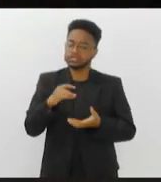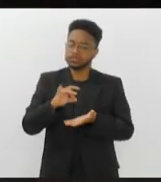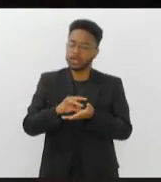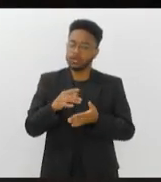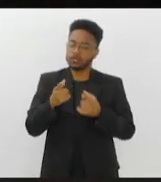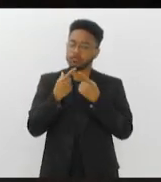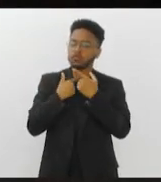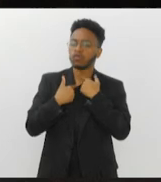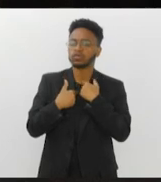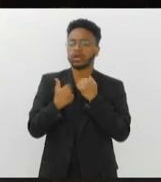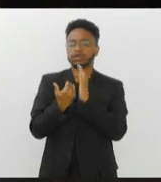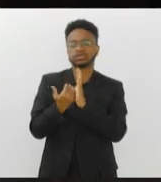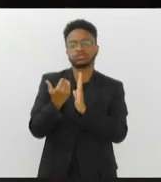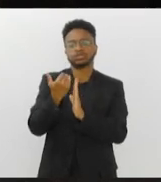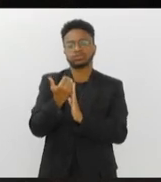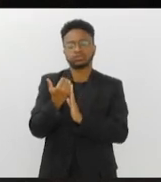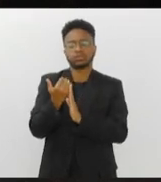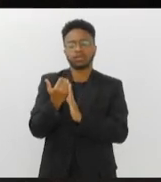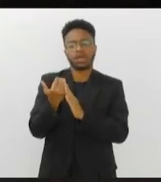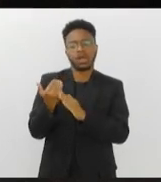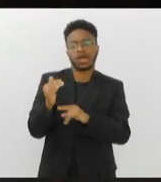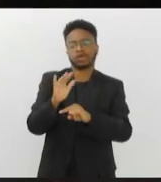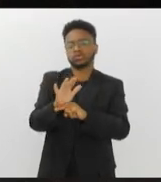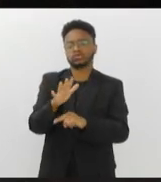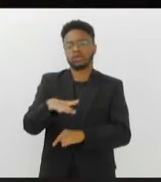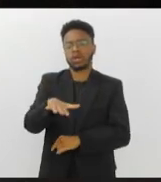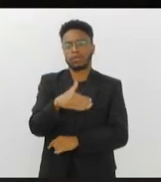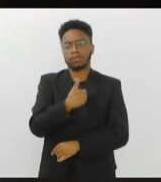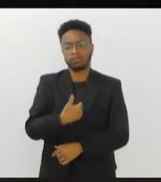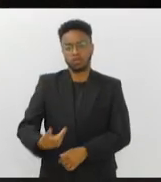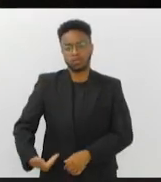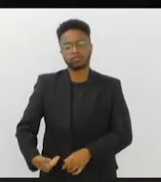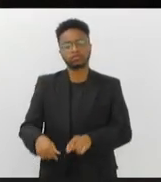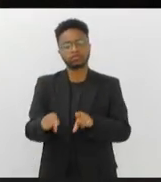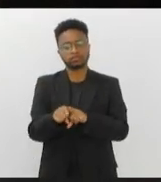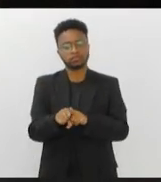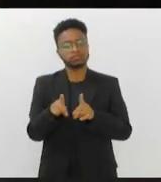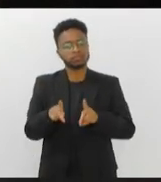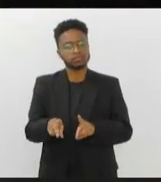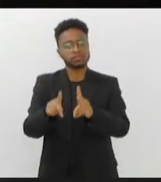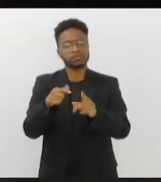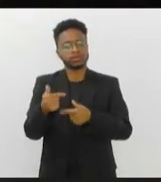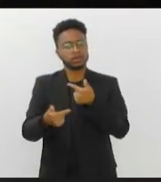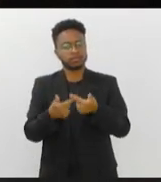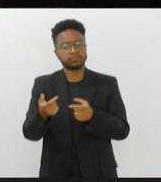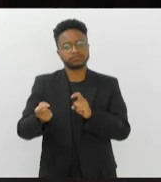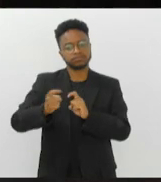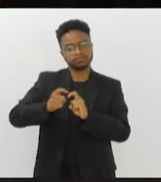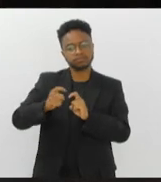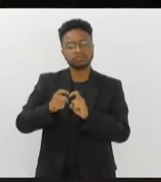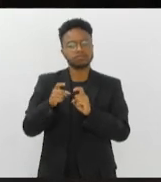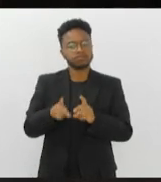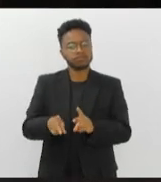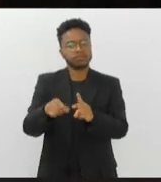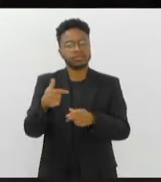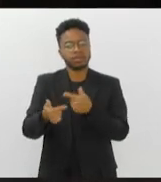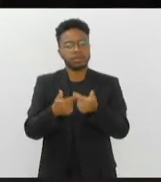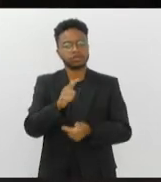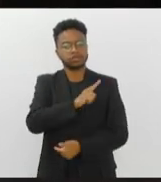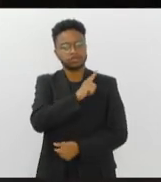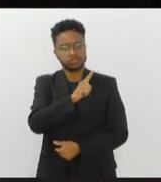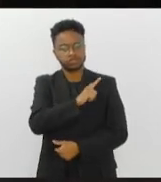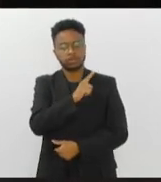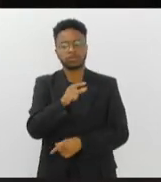vontade de poder servir o público, de continuar fazendo esse trabalho de médico, esse trabalho de gestor.